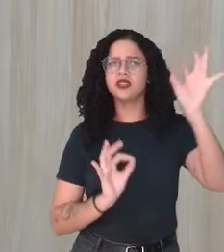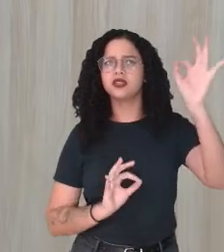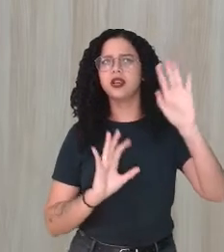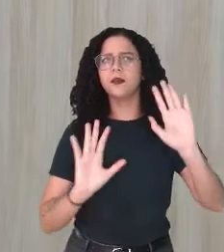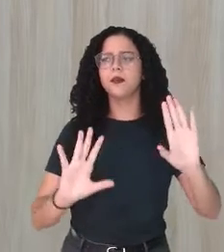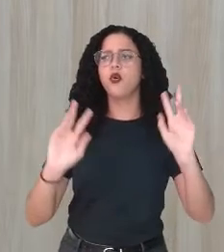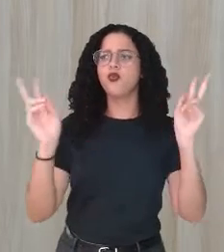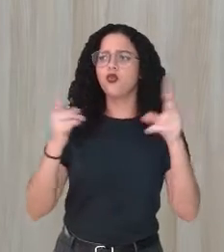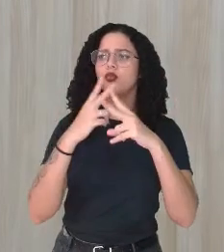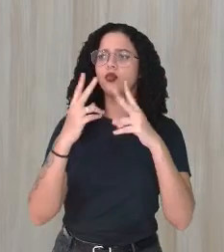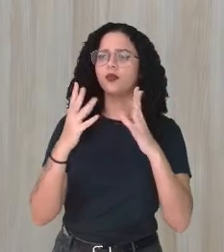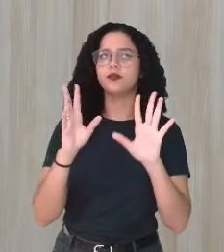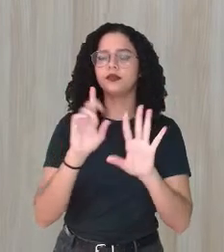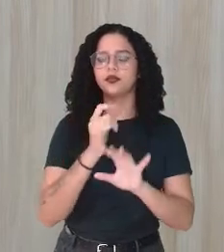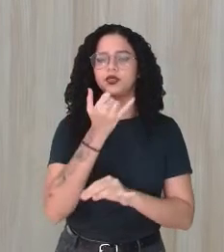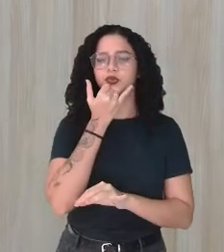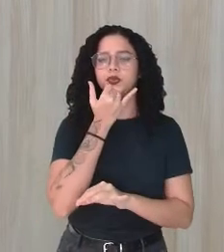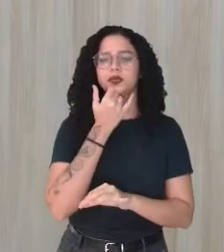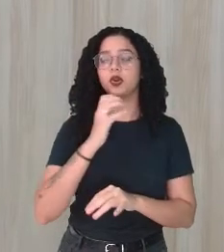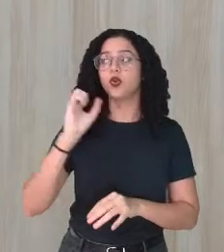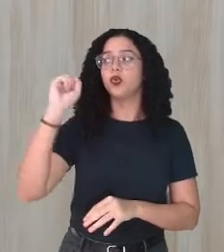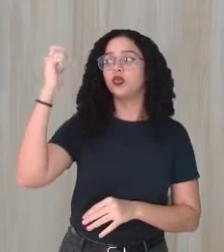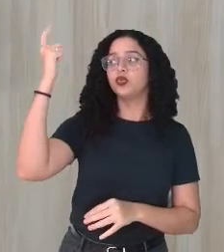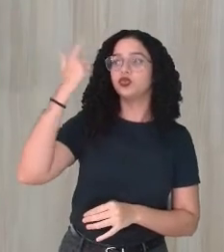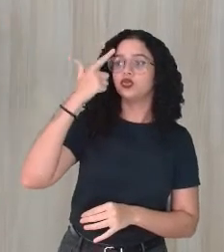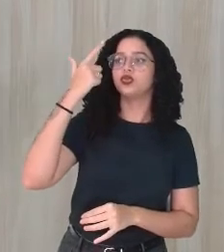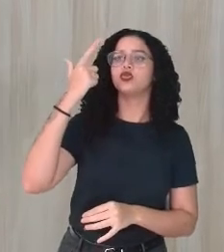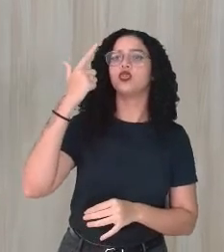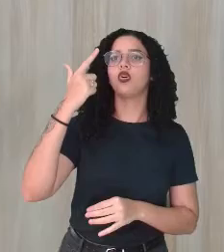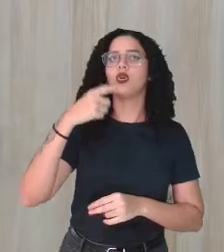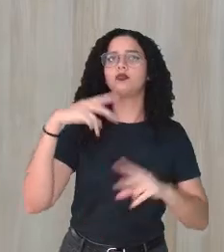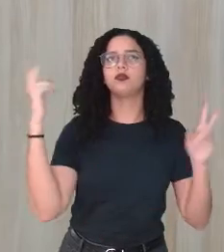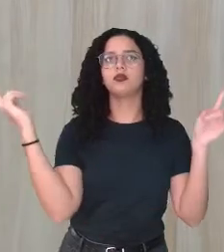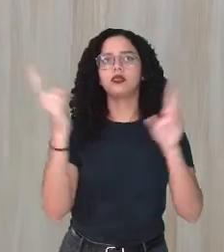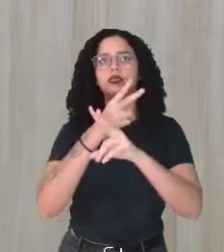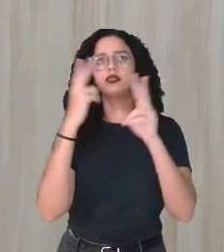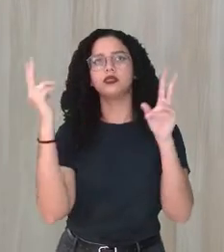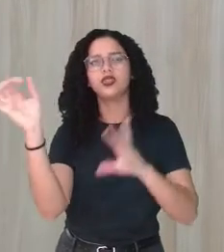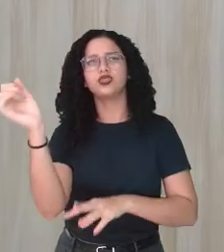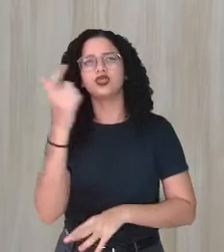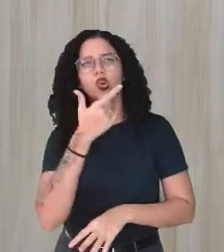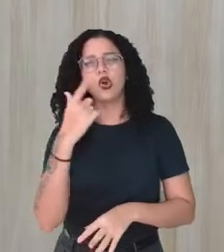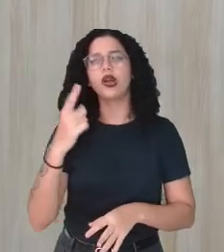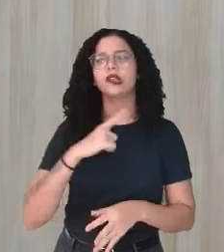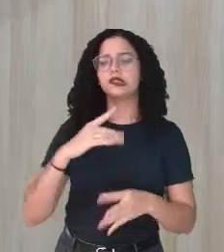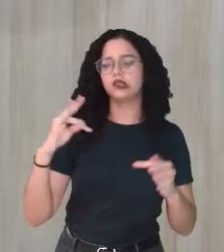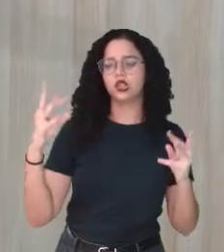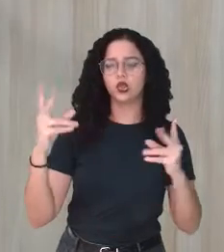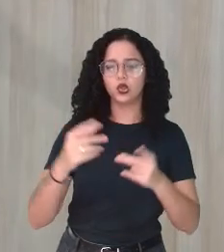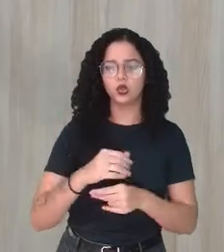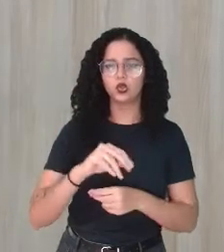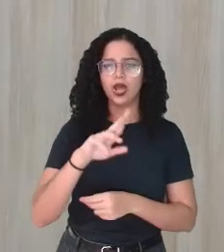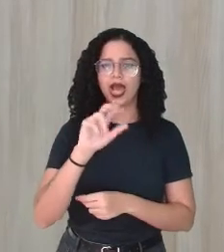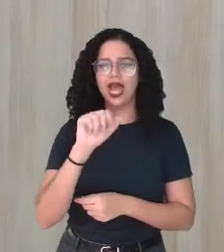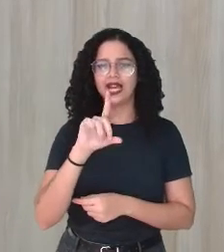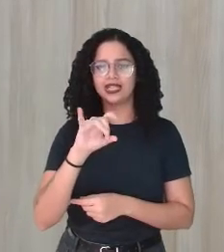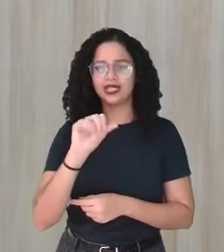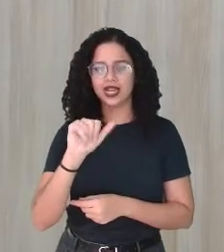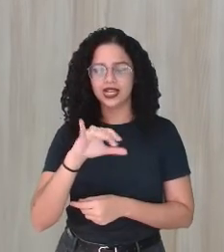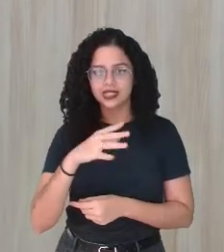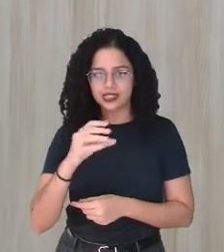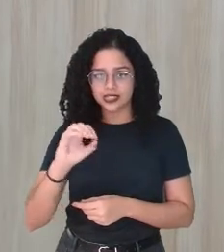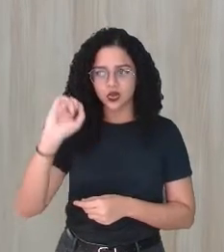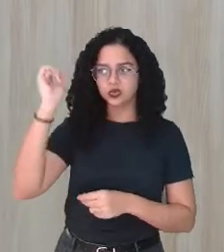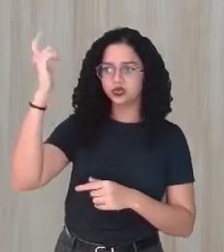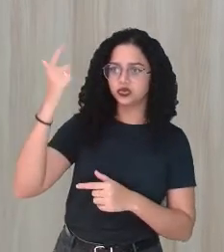o Sol, ele lança ventos solares, não sei o quê, e tem toda essa radiação que vem do Sol. E